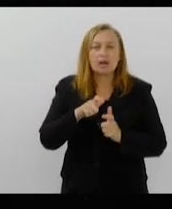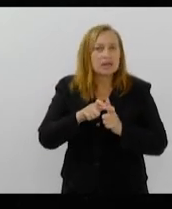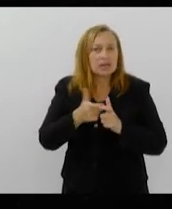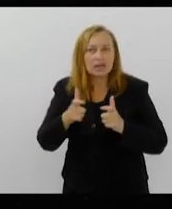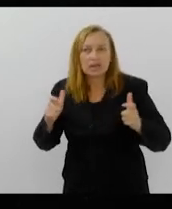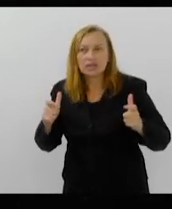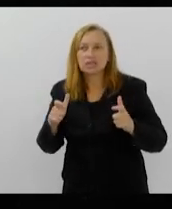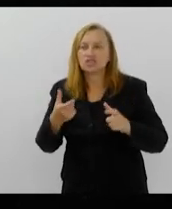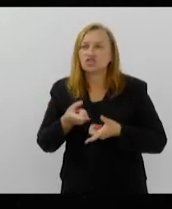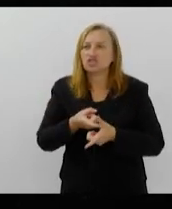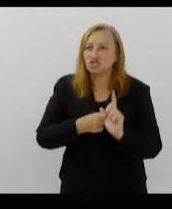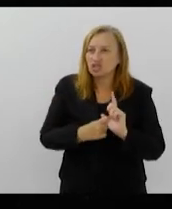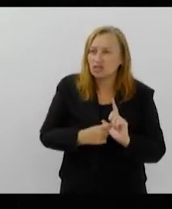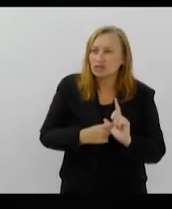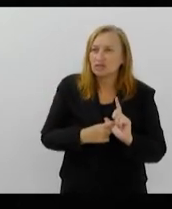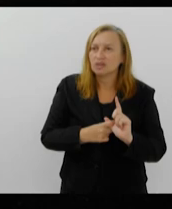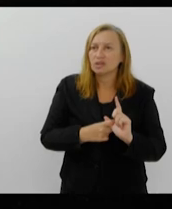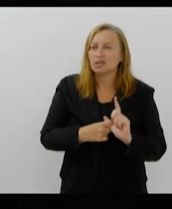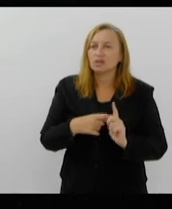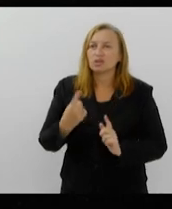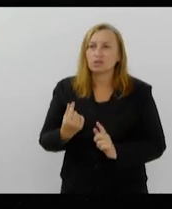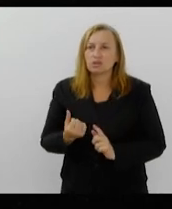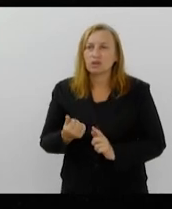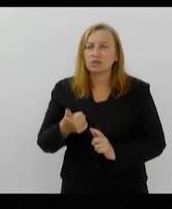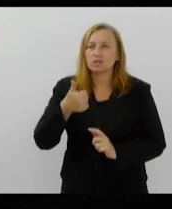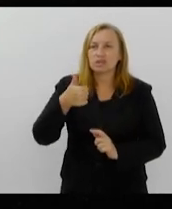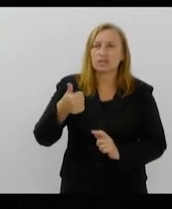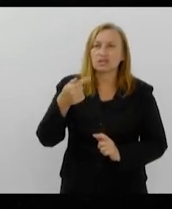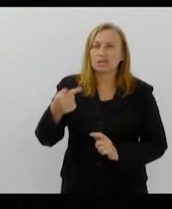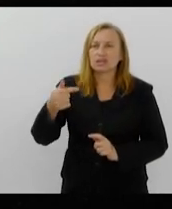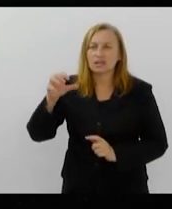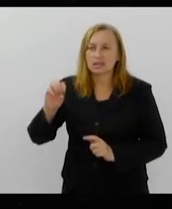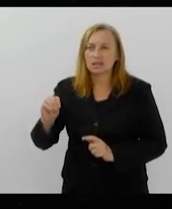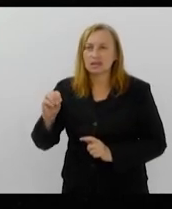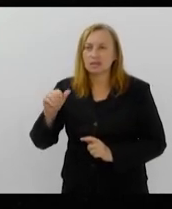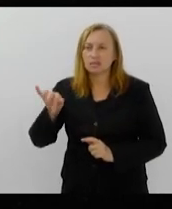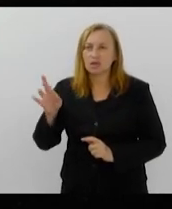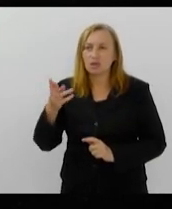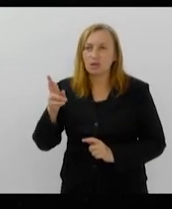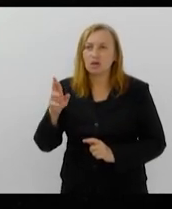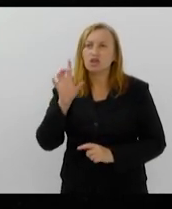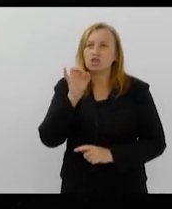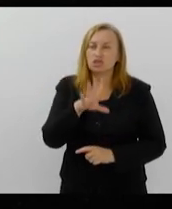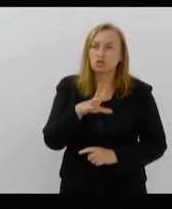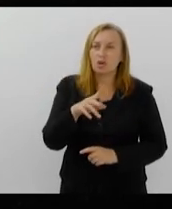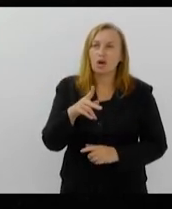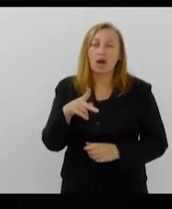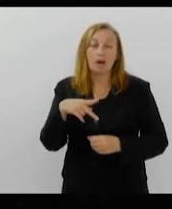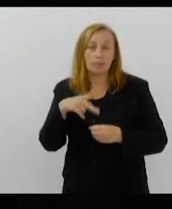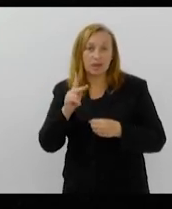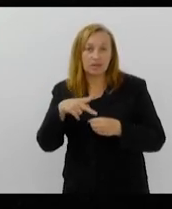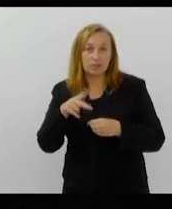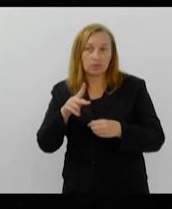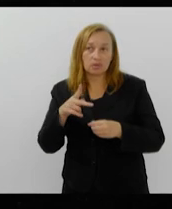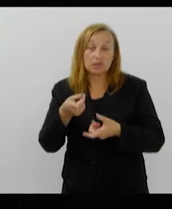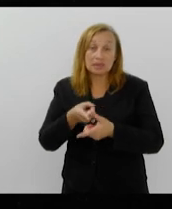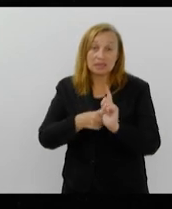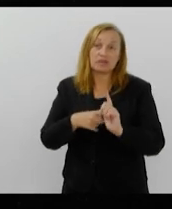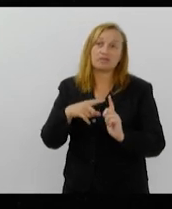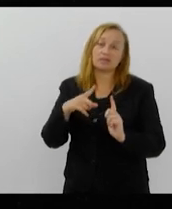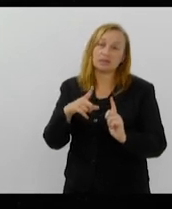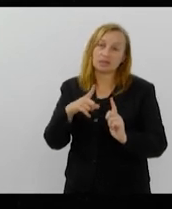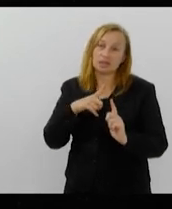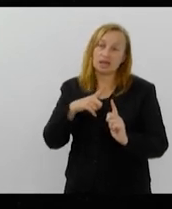enorme dívida ativa no valor de 170 bilhões. Só a Petrobras nos deve